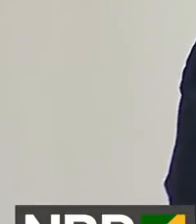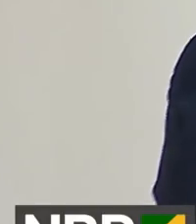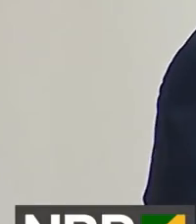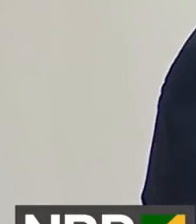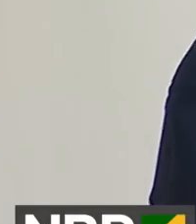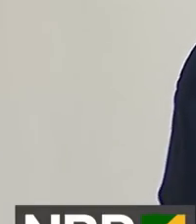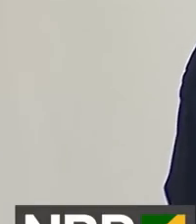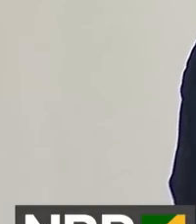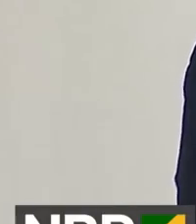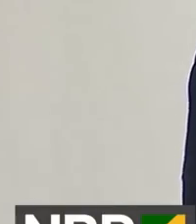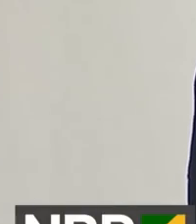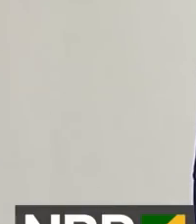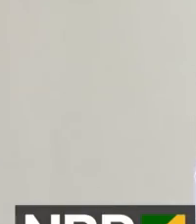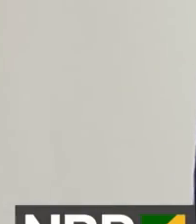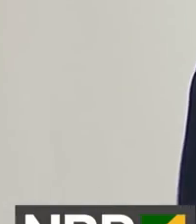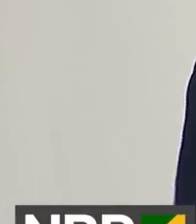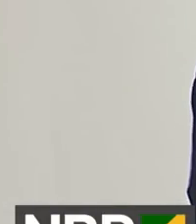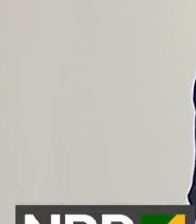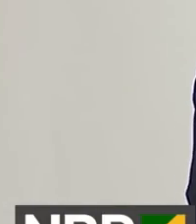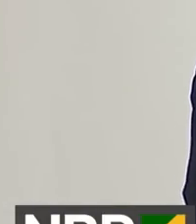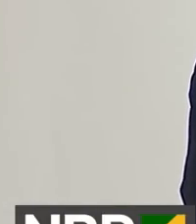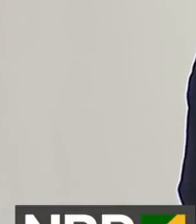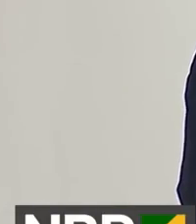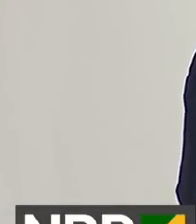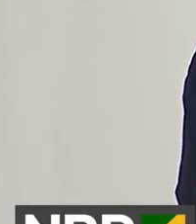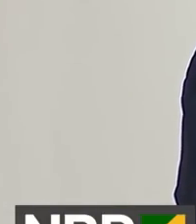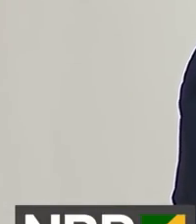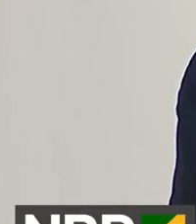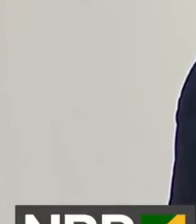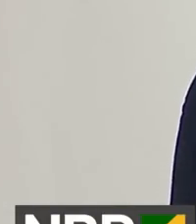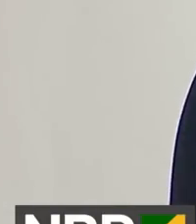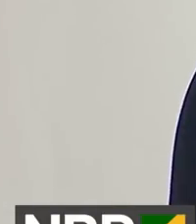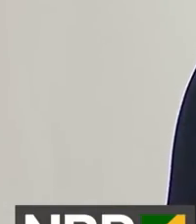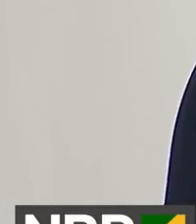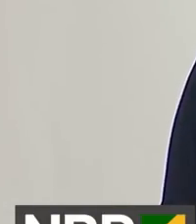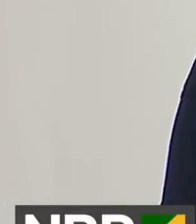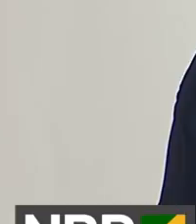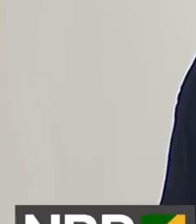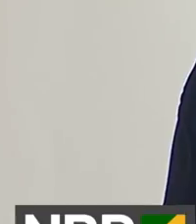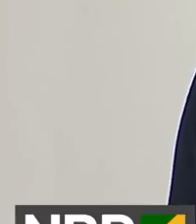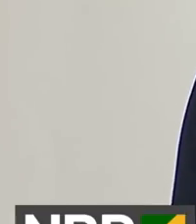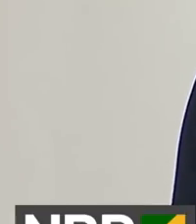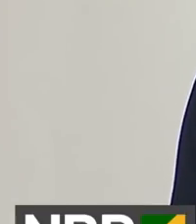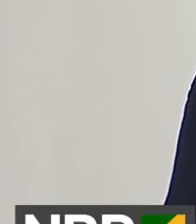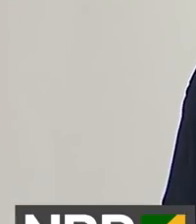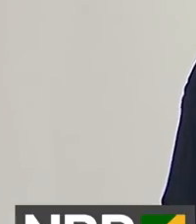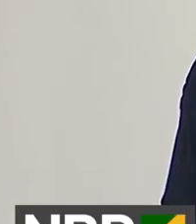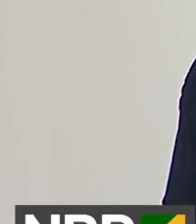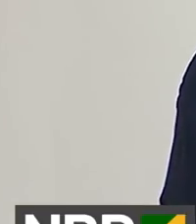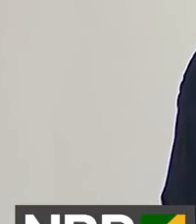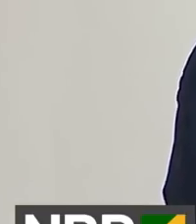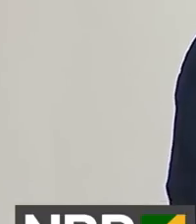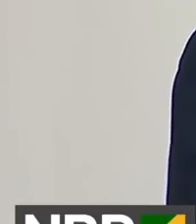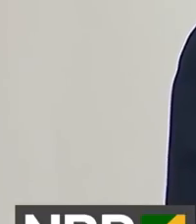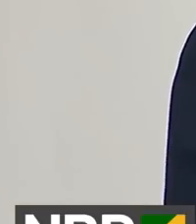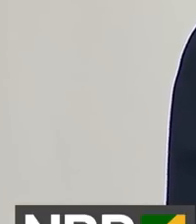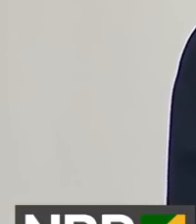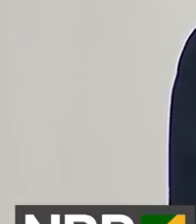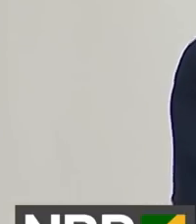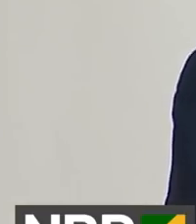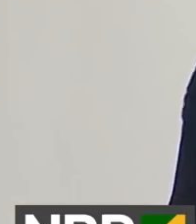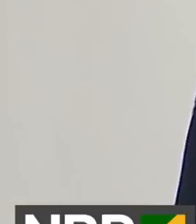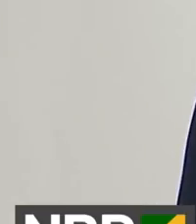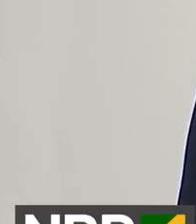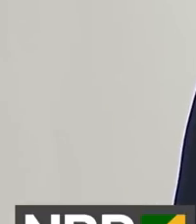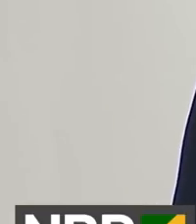é impressionante apesar de toda turbulência político legado que o governo vai deixar para a história em termos de